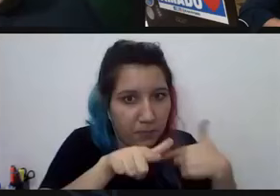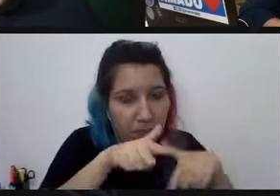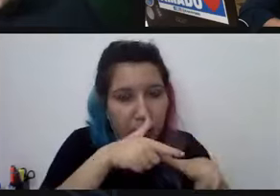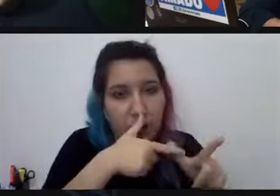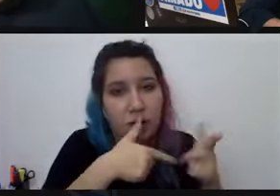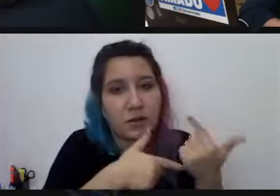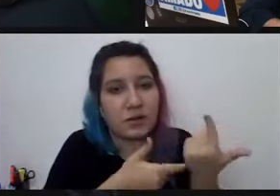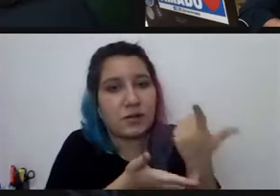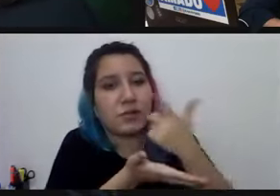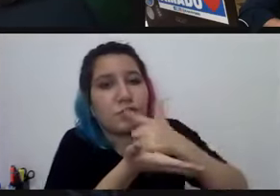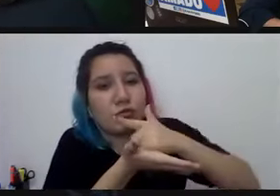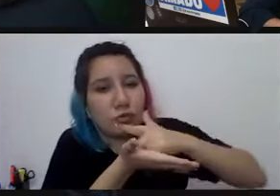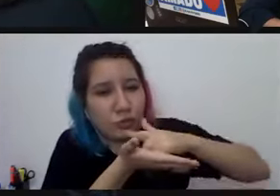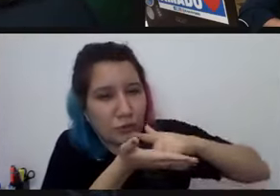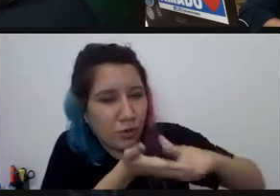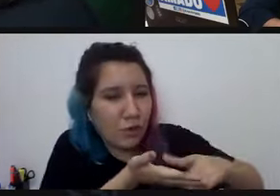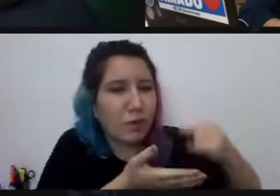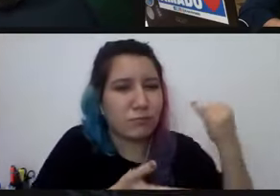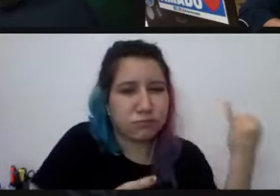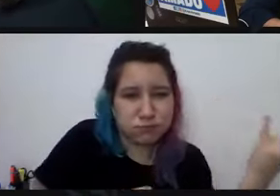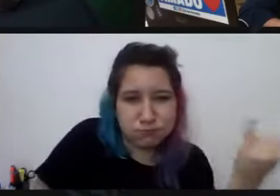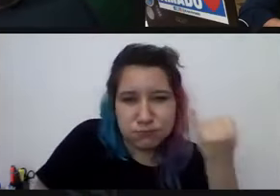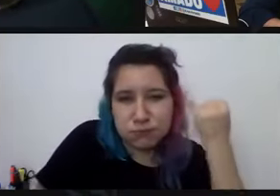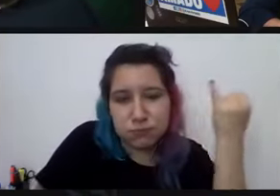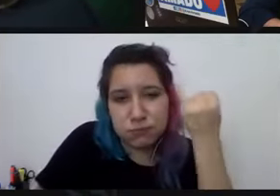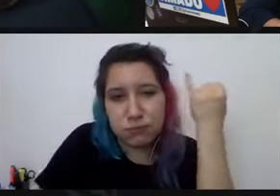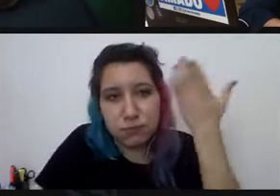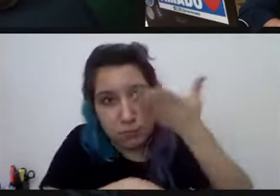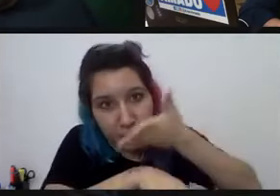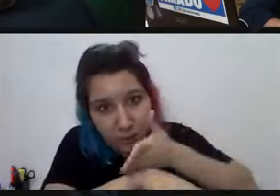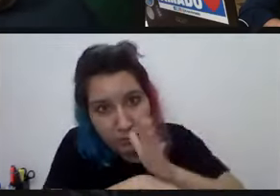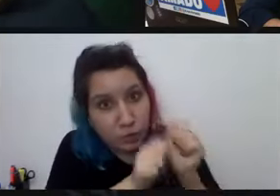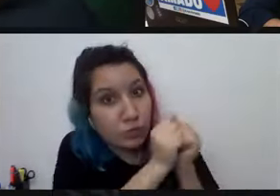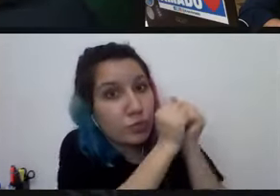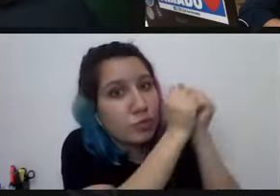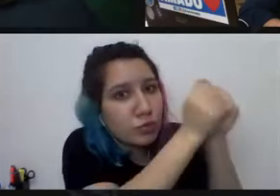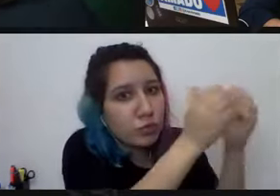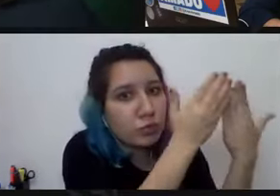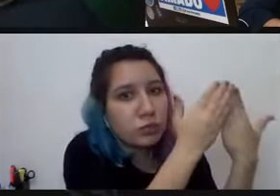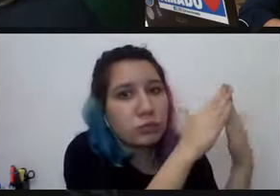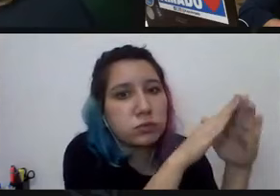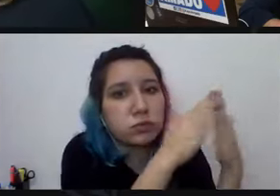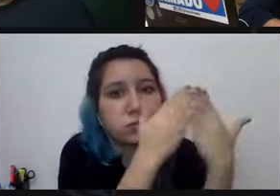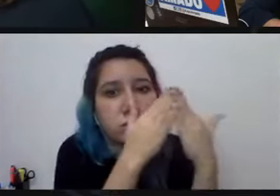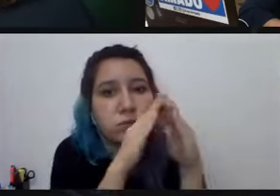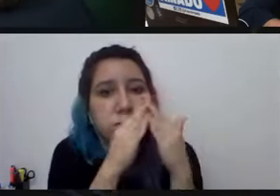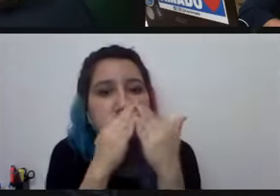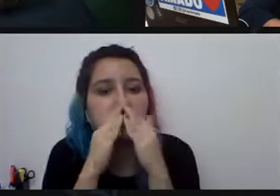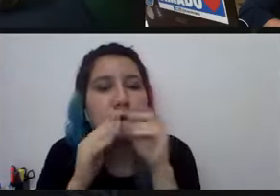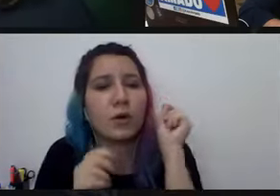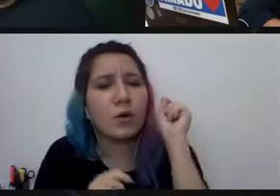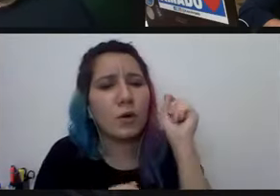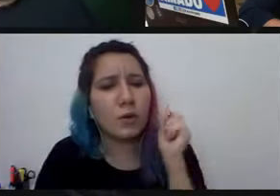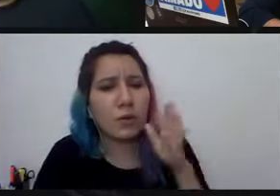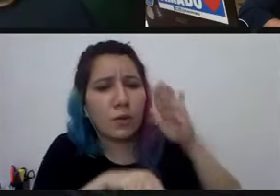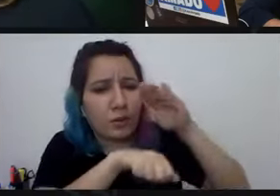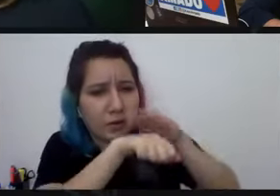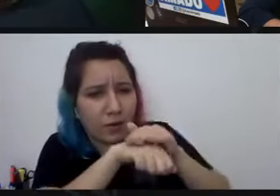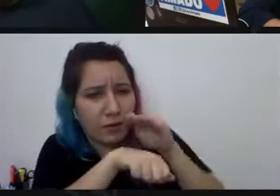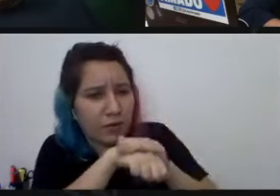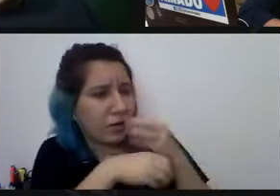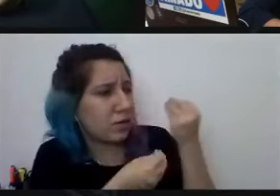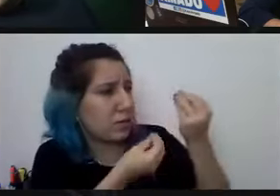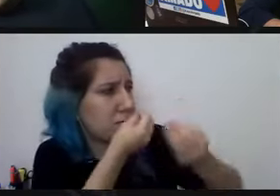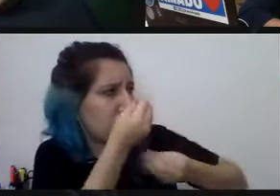urbanismo, né? De forma de gestão participativa junto com os moradores, que, o que vamos fazer, o como no,